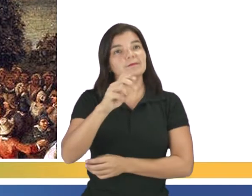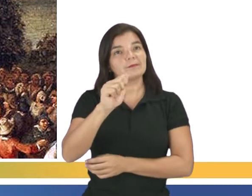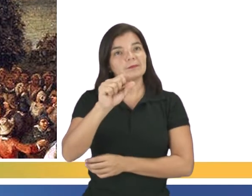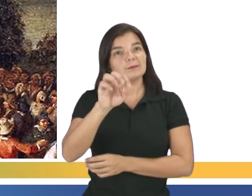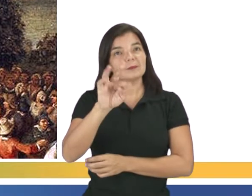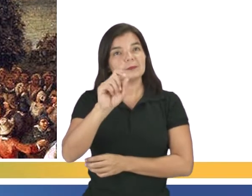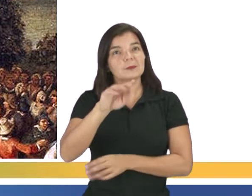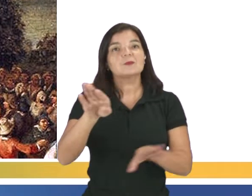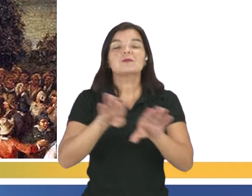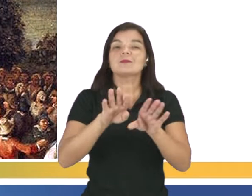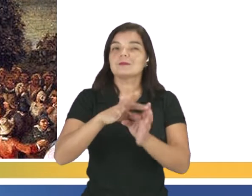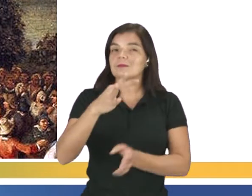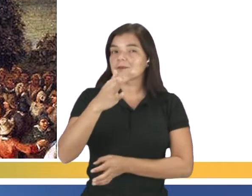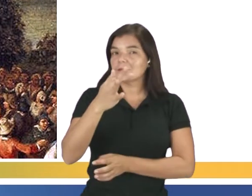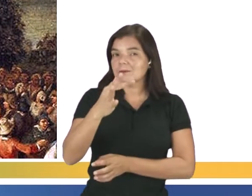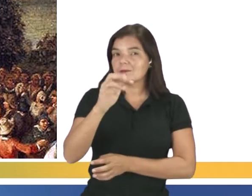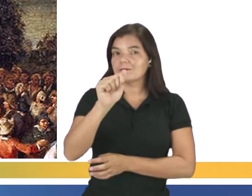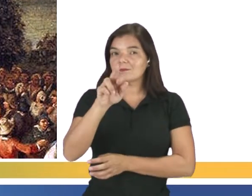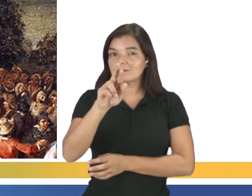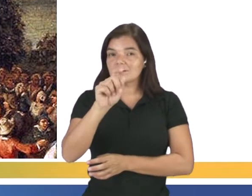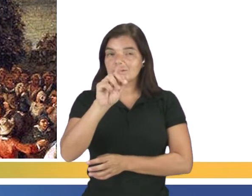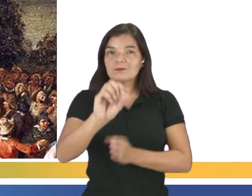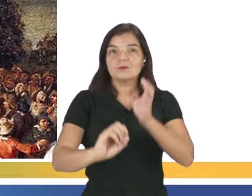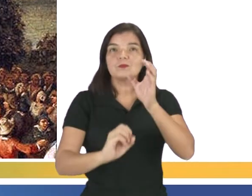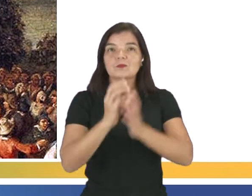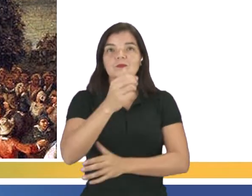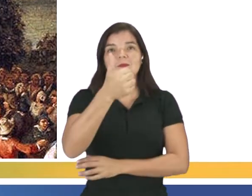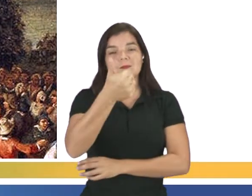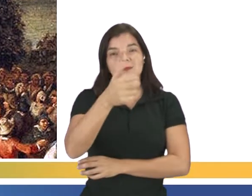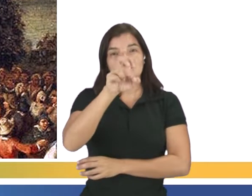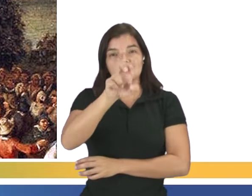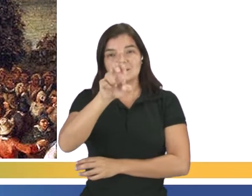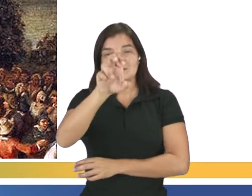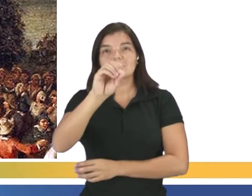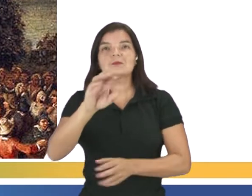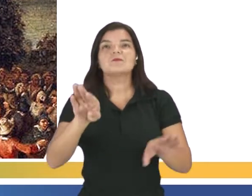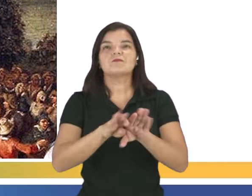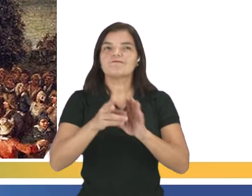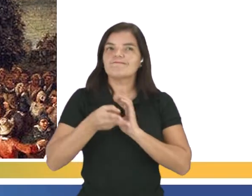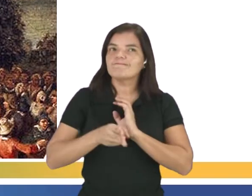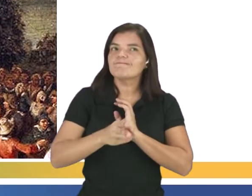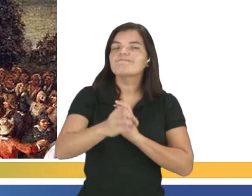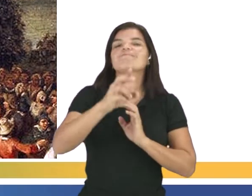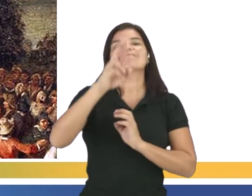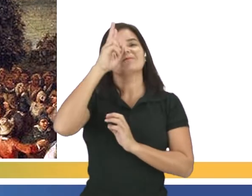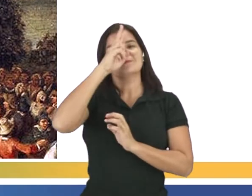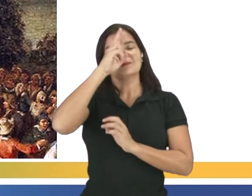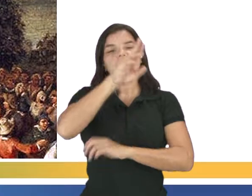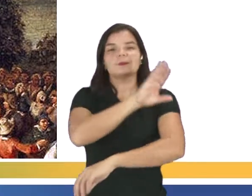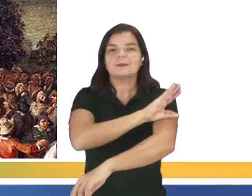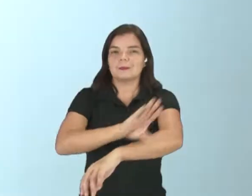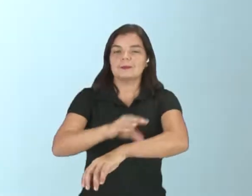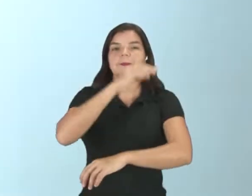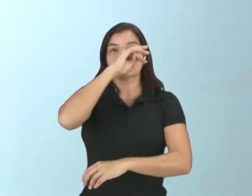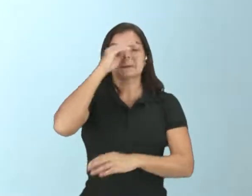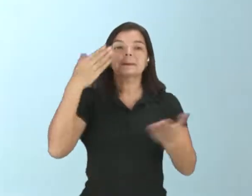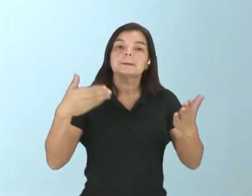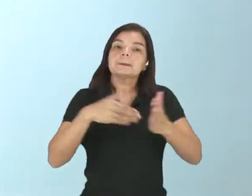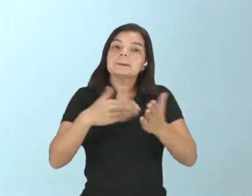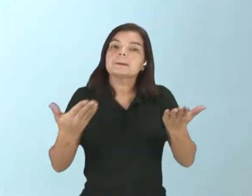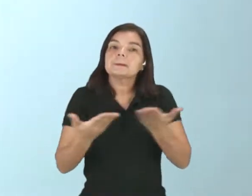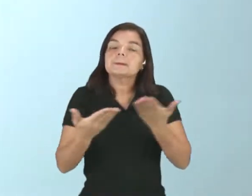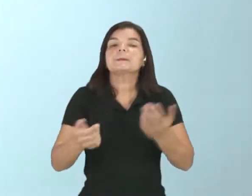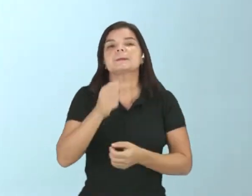de farsas. Surgiram por volta de 1550 e se eternizaram na história da cultura. Ainda hoje,